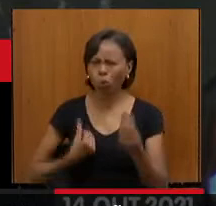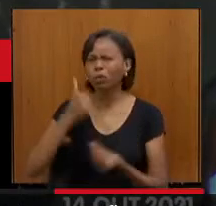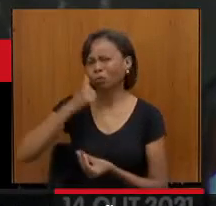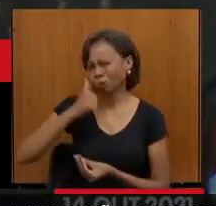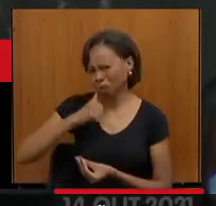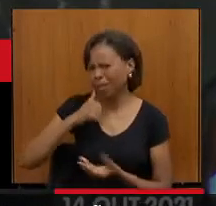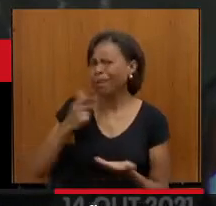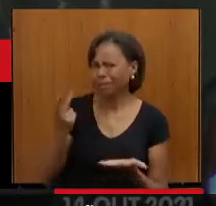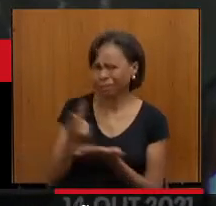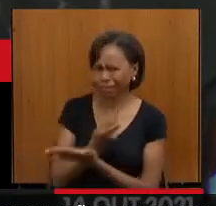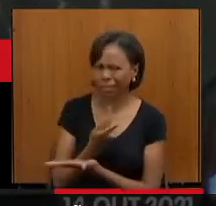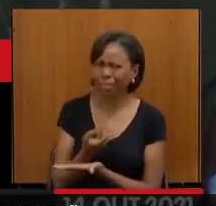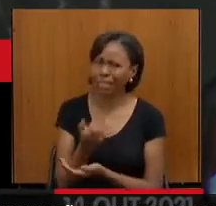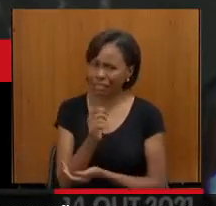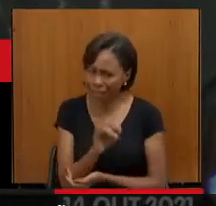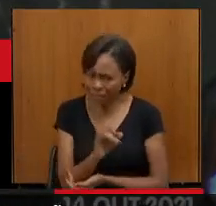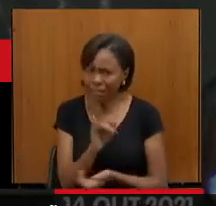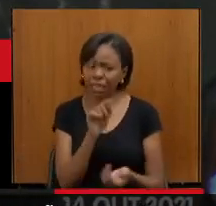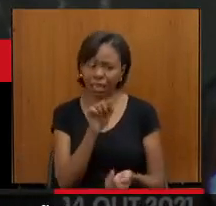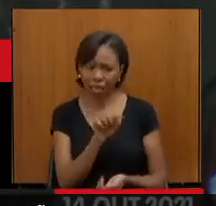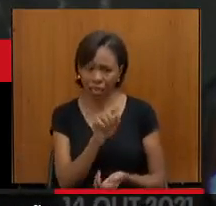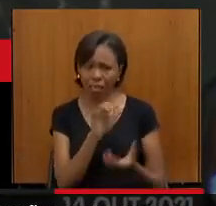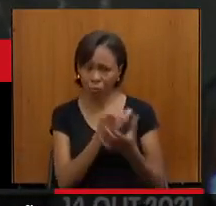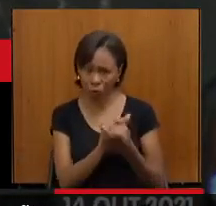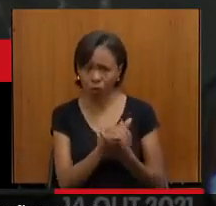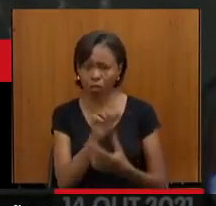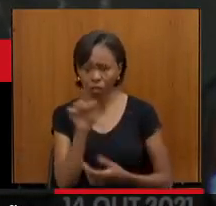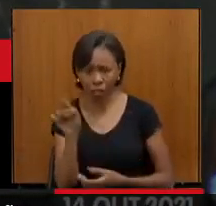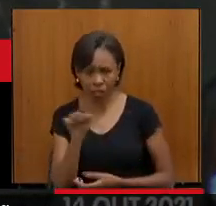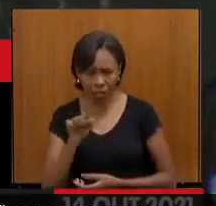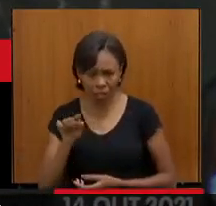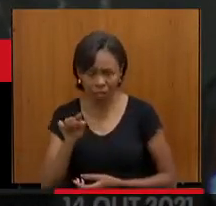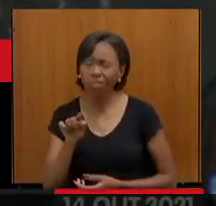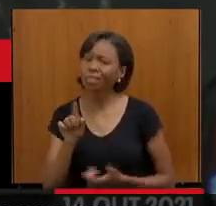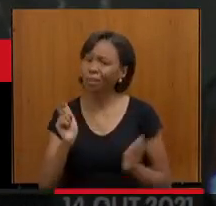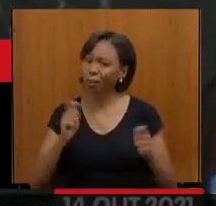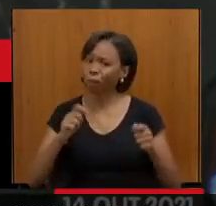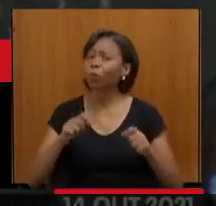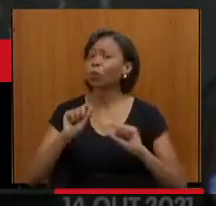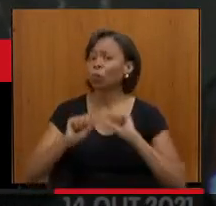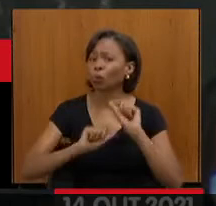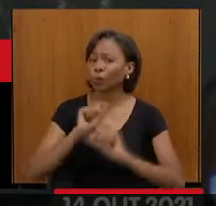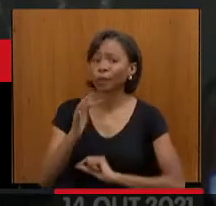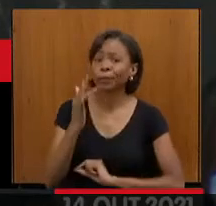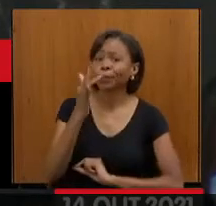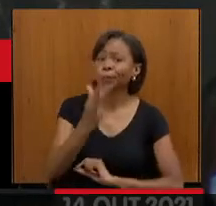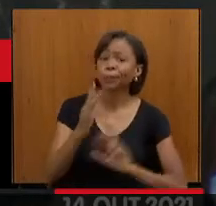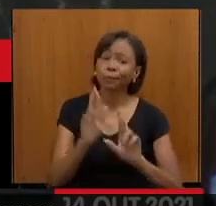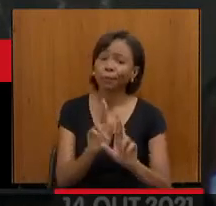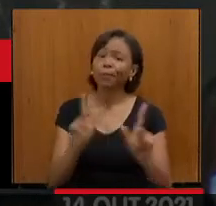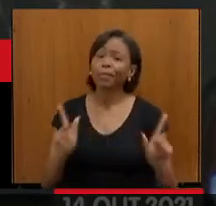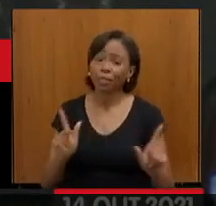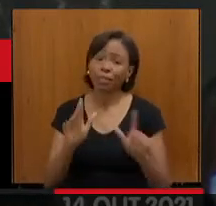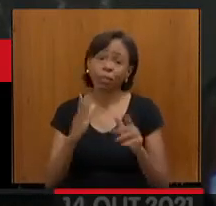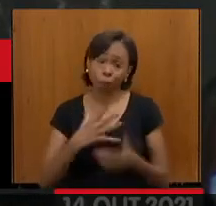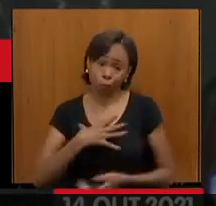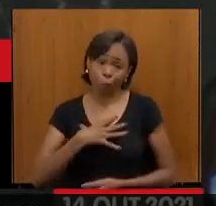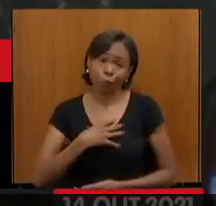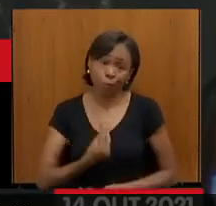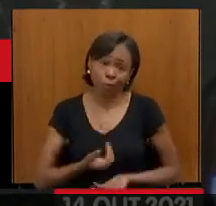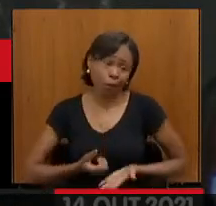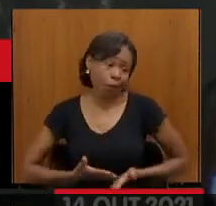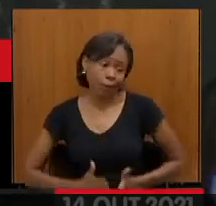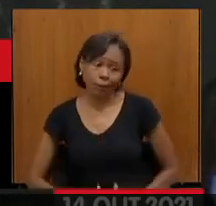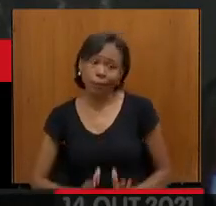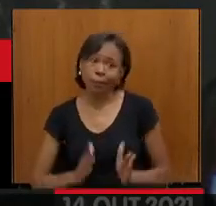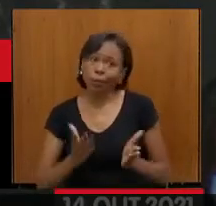dela seria outro, talvez o destino do meu filho fosse outro e talvez a minha família não fosse a que eu tenho hoje.